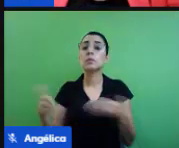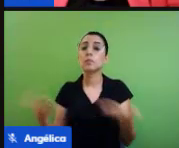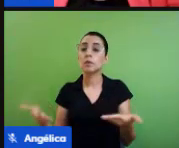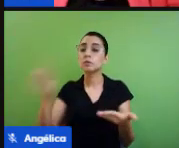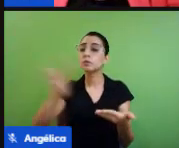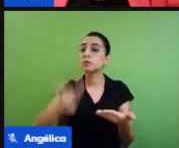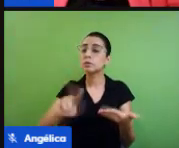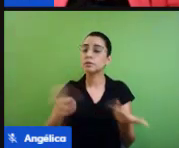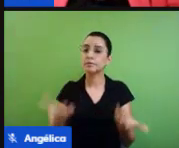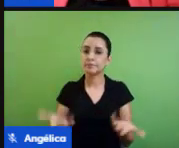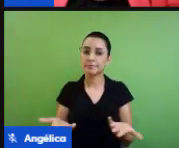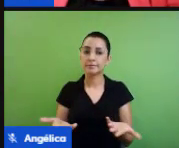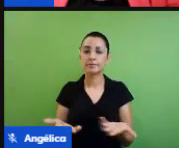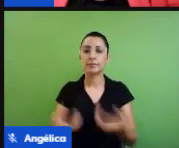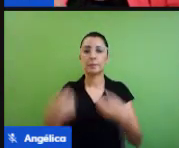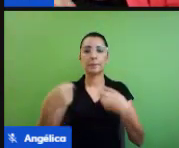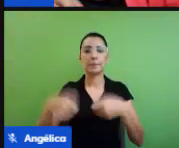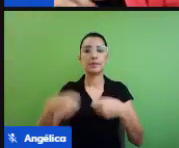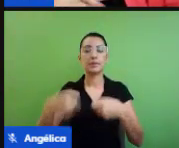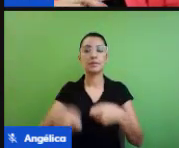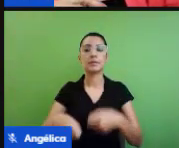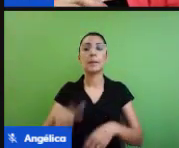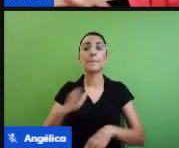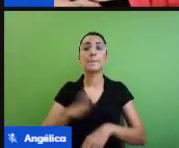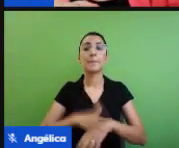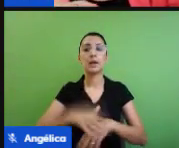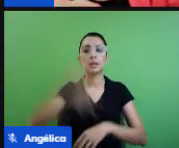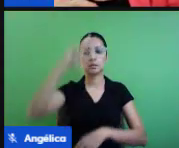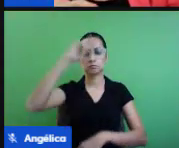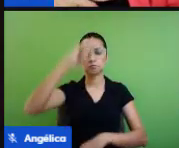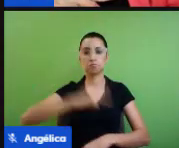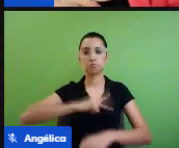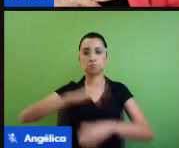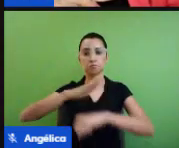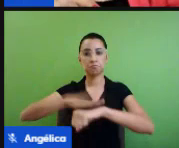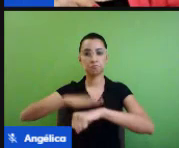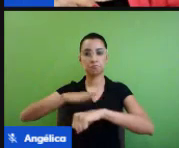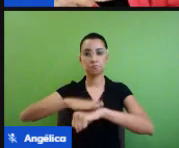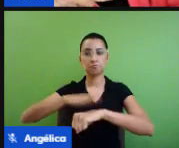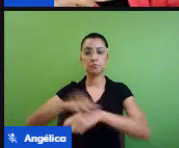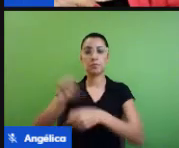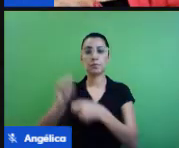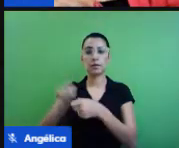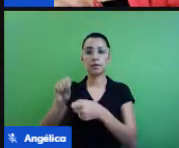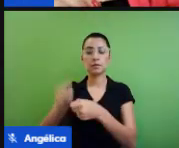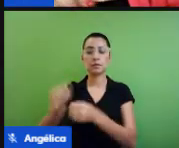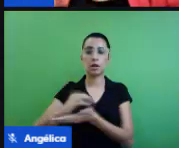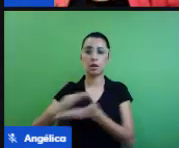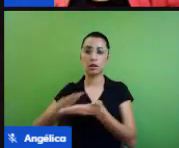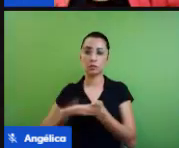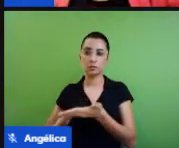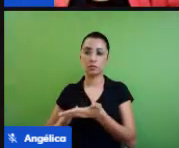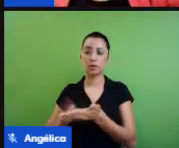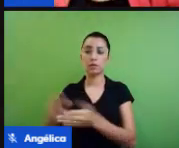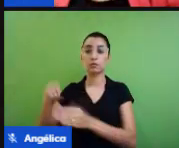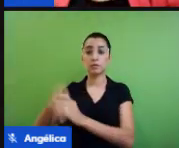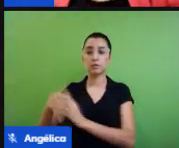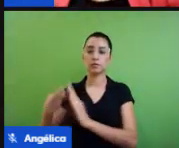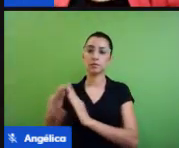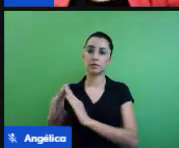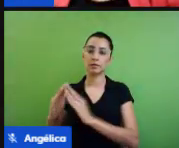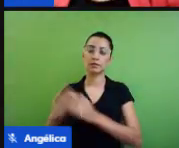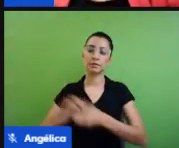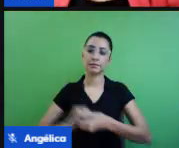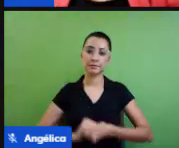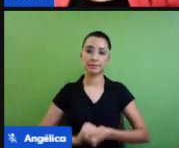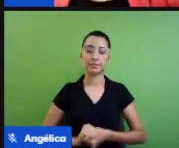Então, ele vai ter mais autonomia para estar realizando essas atividades, tá?